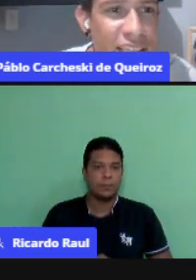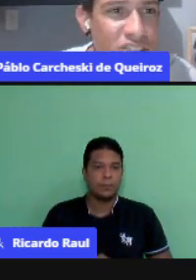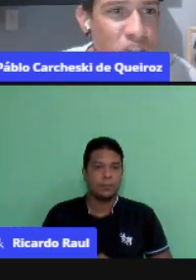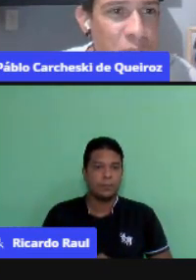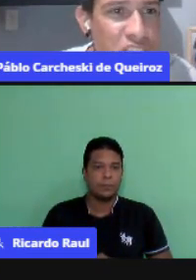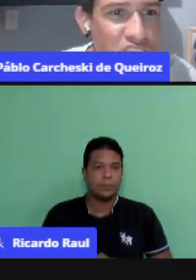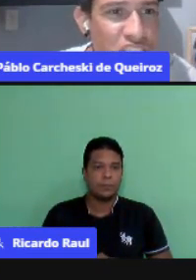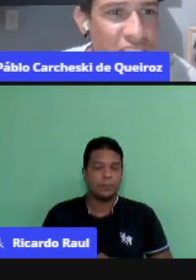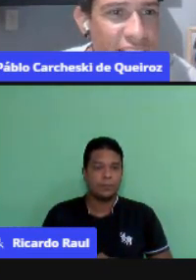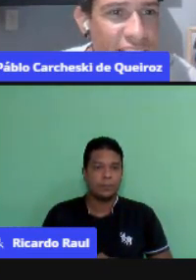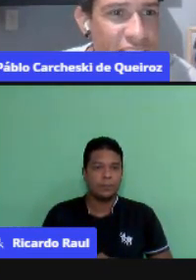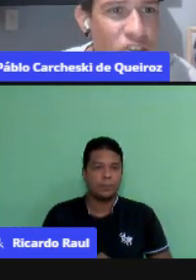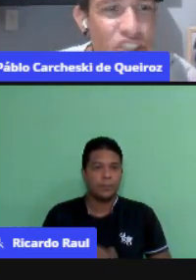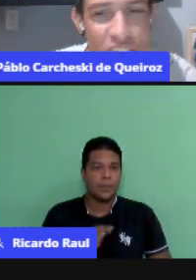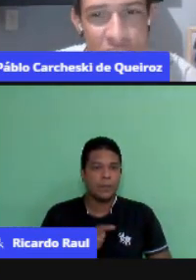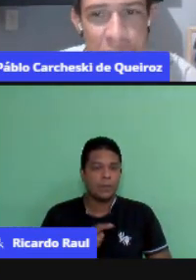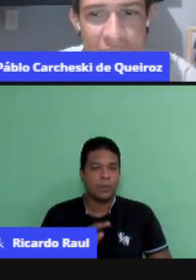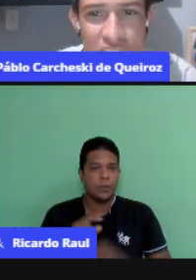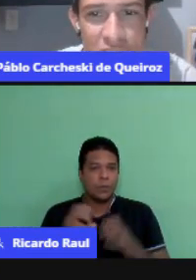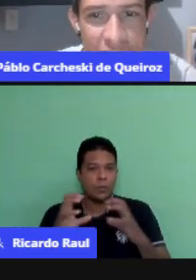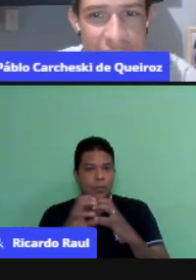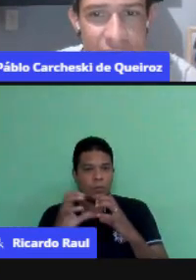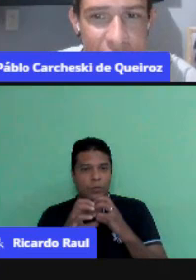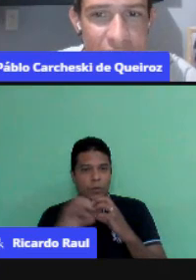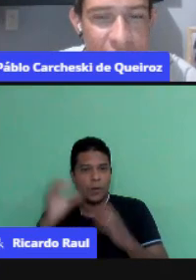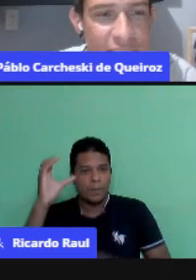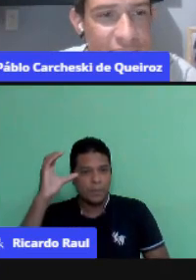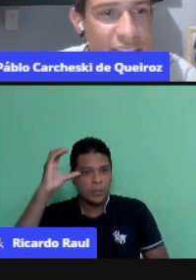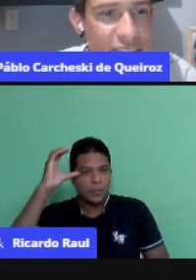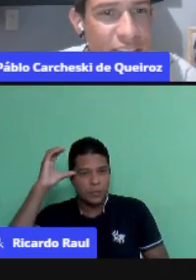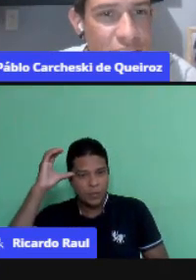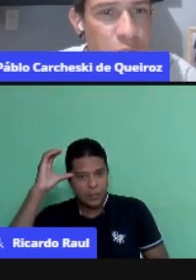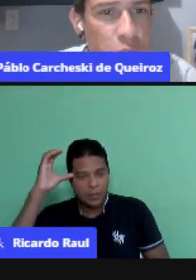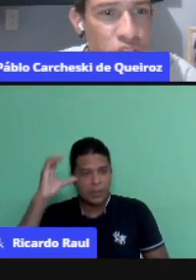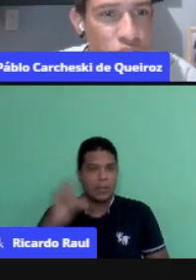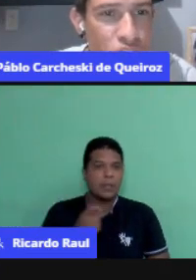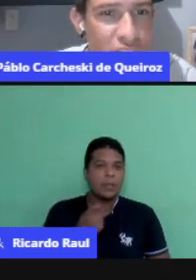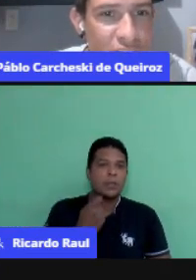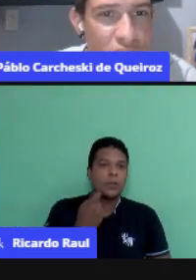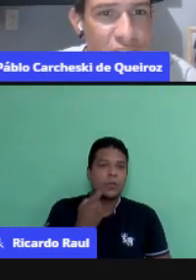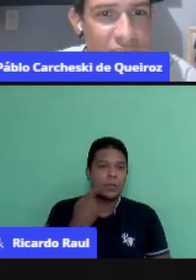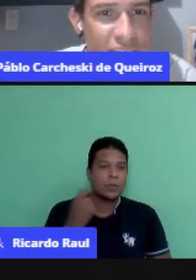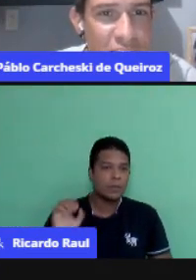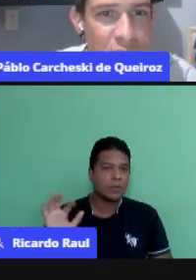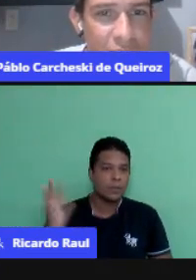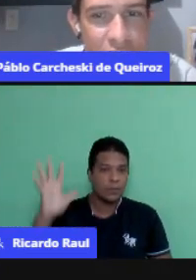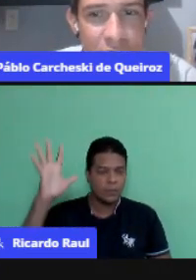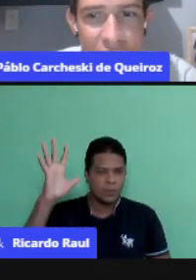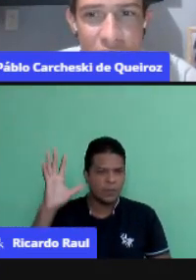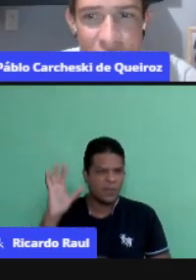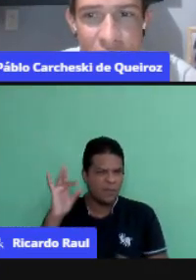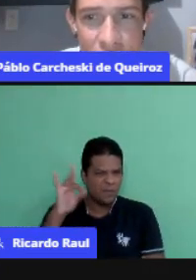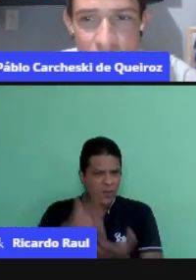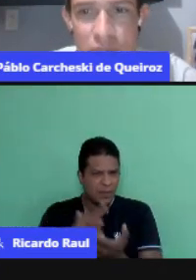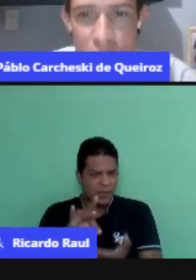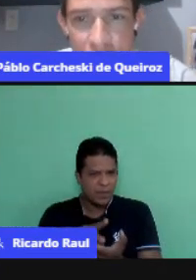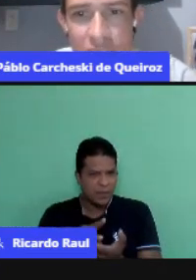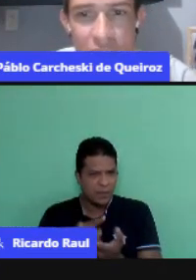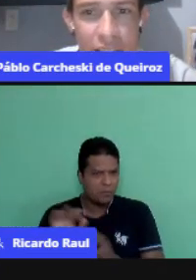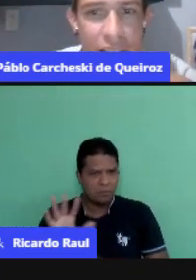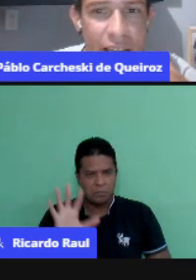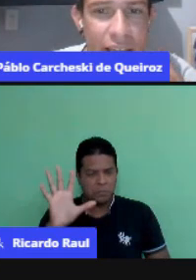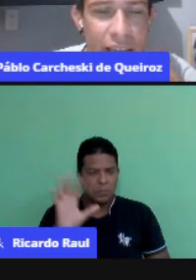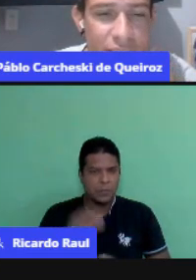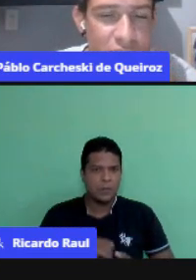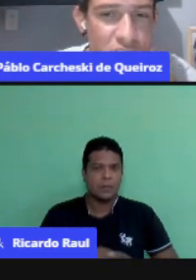Black Friday lá no Shopping China, né, hoje em dia tem os aplicativos, será que essas promoções, né, são verdadeiras mesmo, né, então